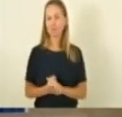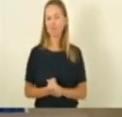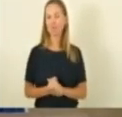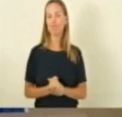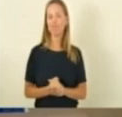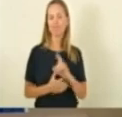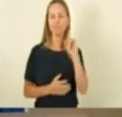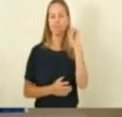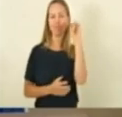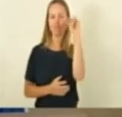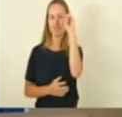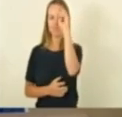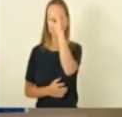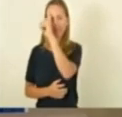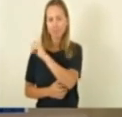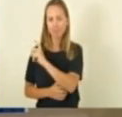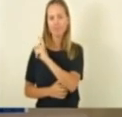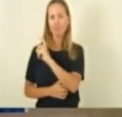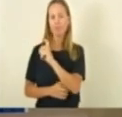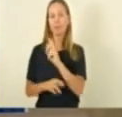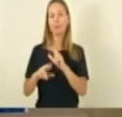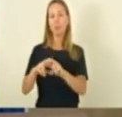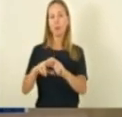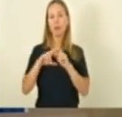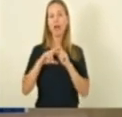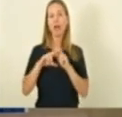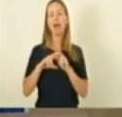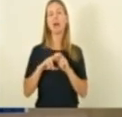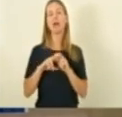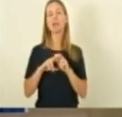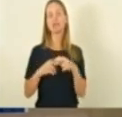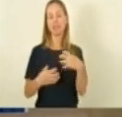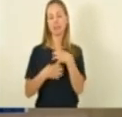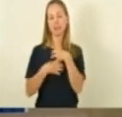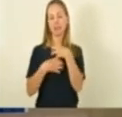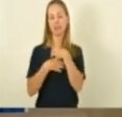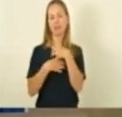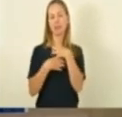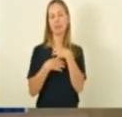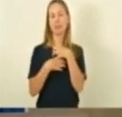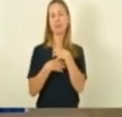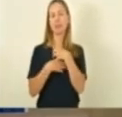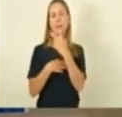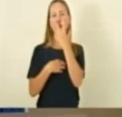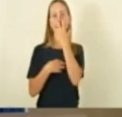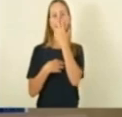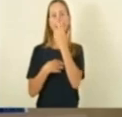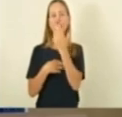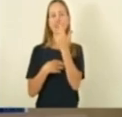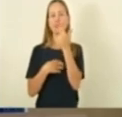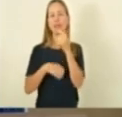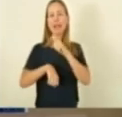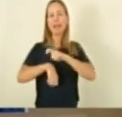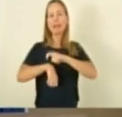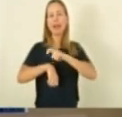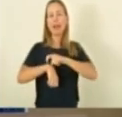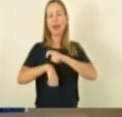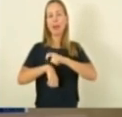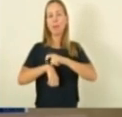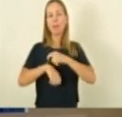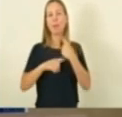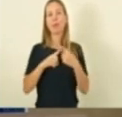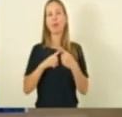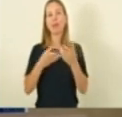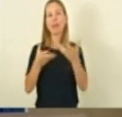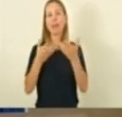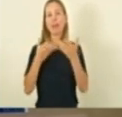difícil, principalmente em função dessa sensação que a gente tem, que você não tem mais tempo para nada, porque você quer ter